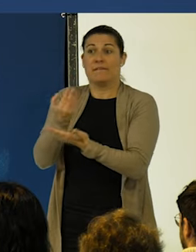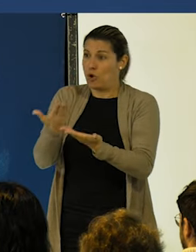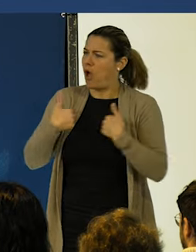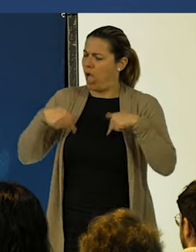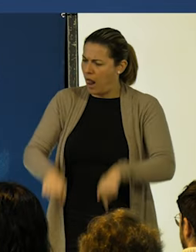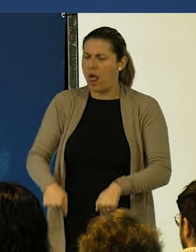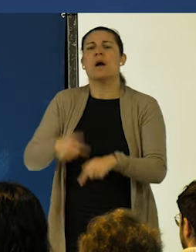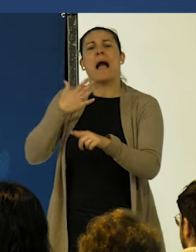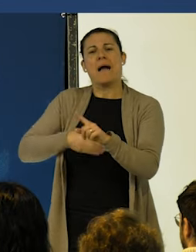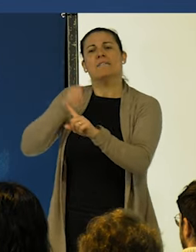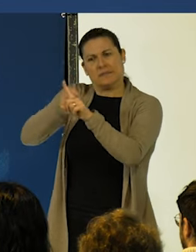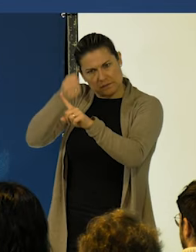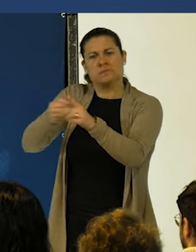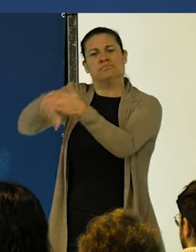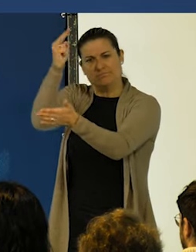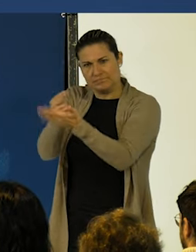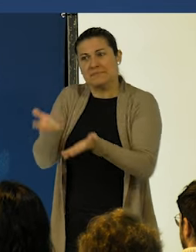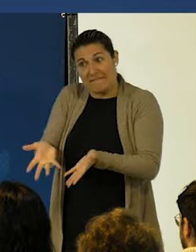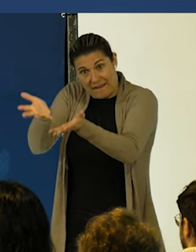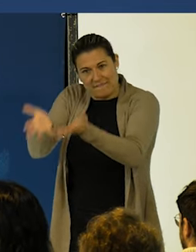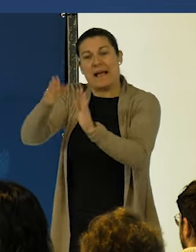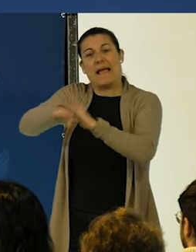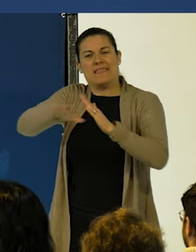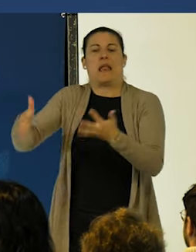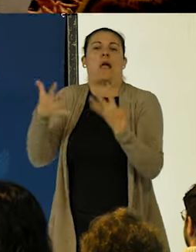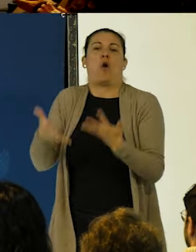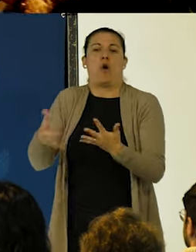para derrotar a direita de agora. E